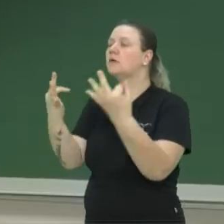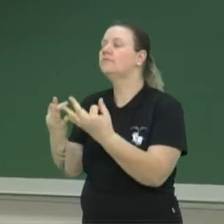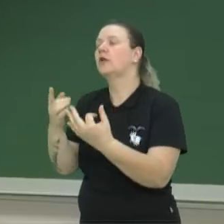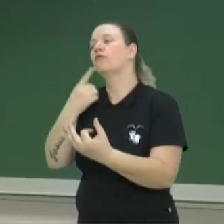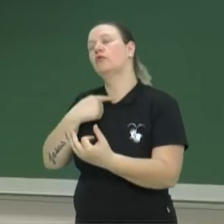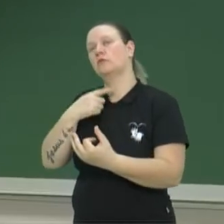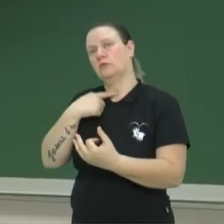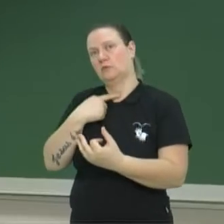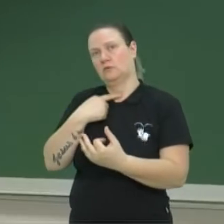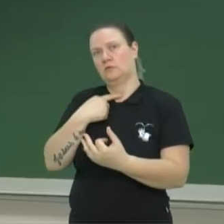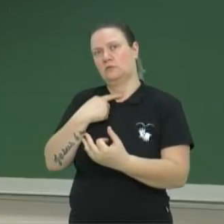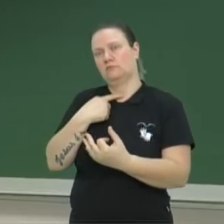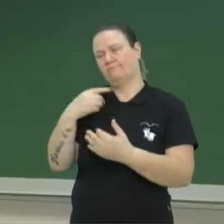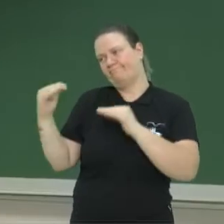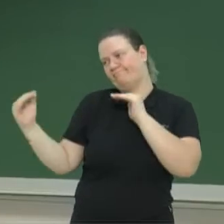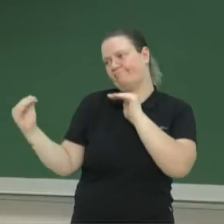nós,